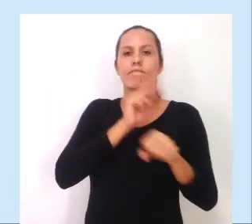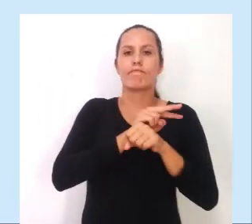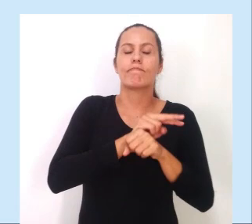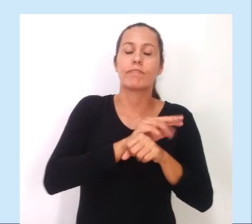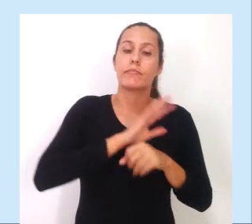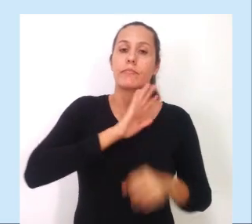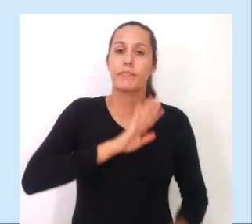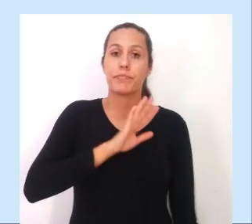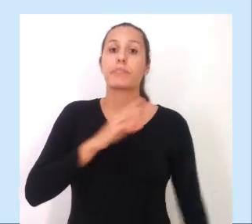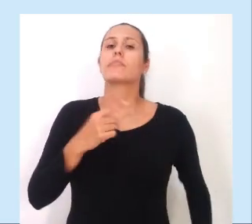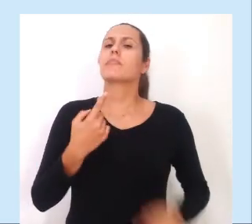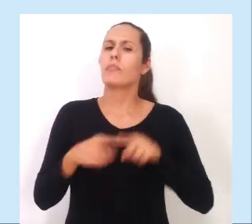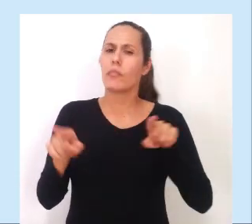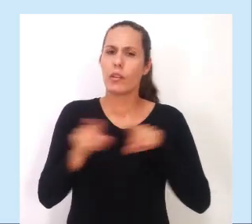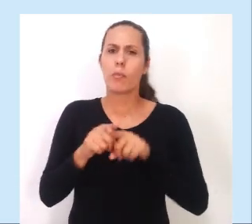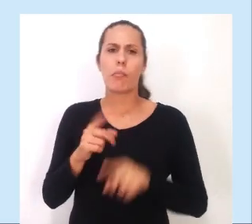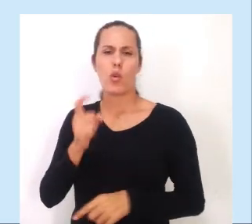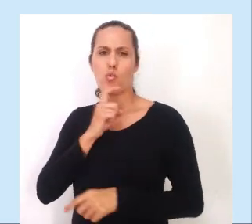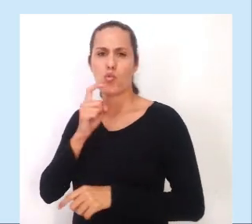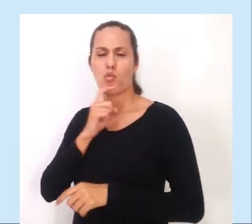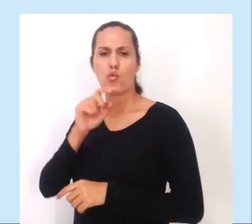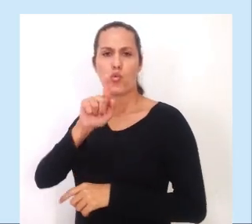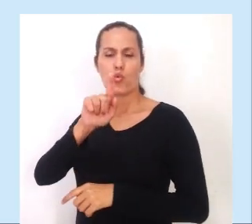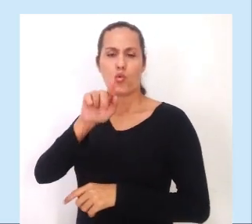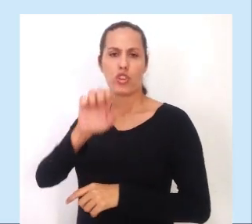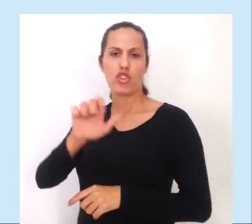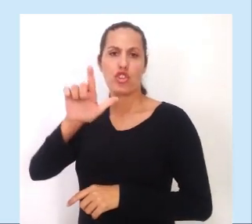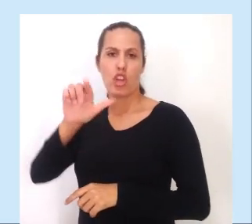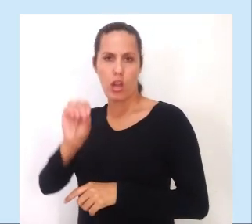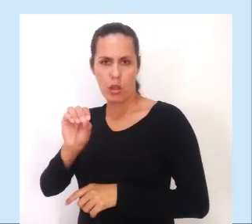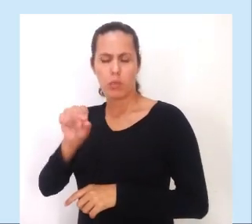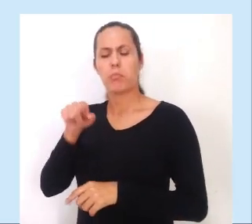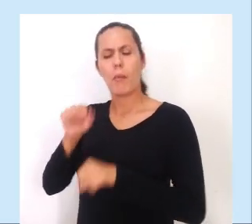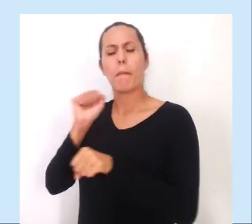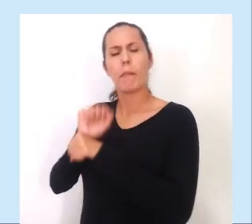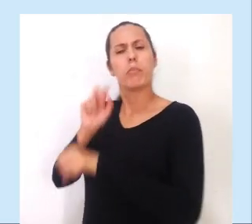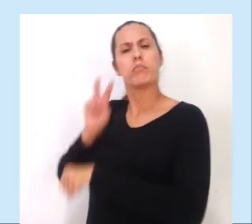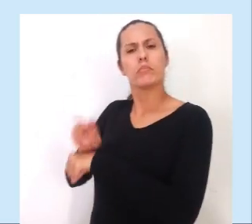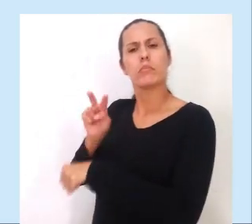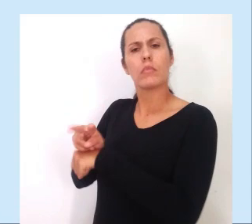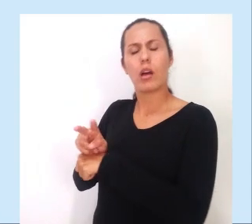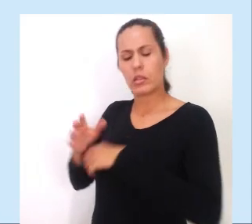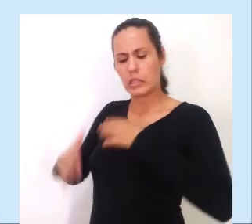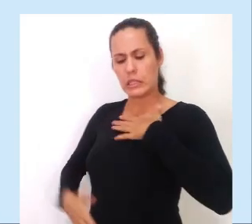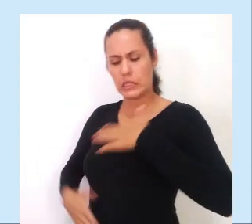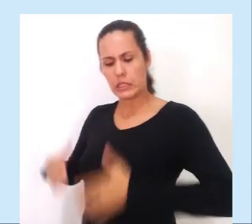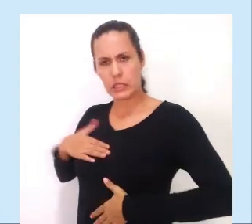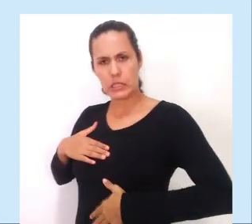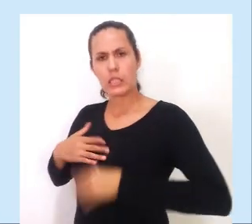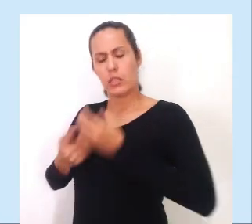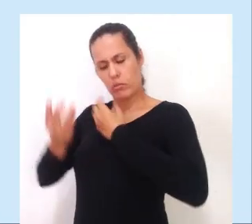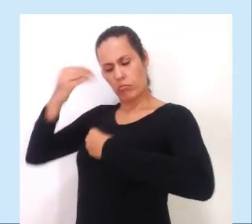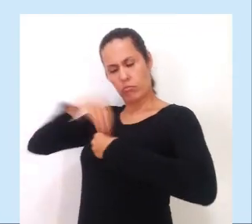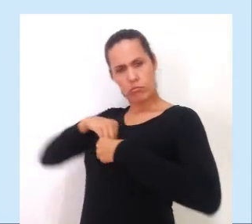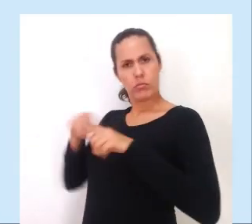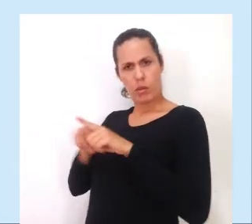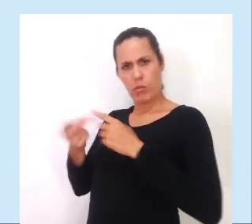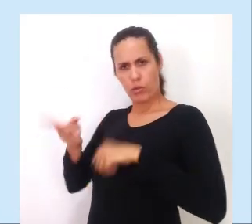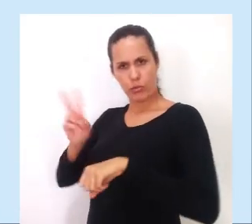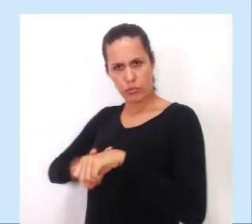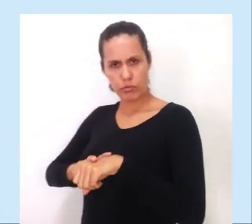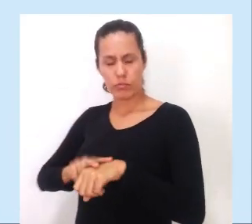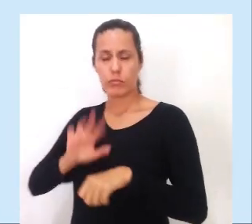fóssil, tanto externo quanto interno. Mas o gelo também pode sim conservar tanto a